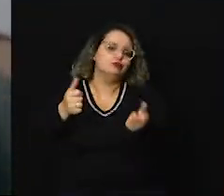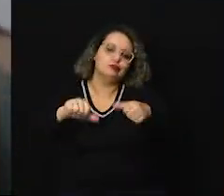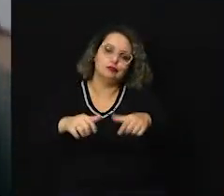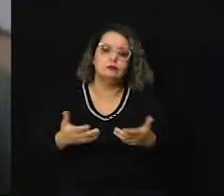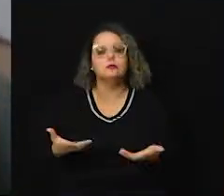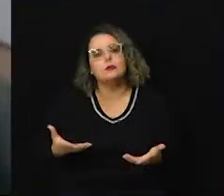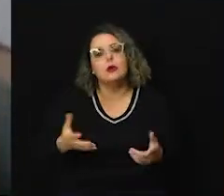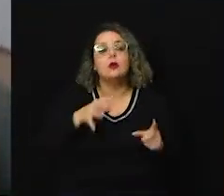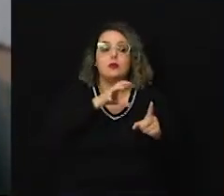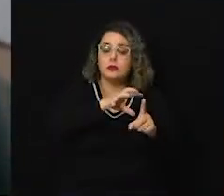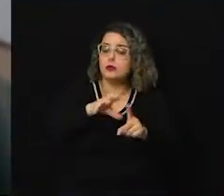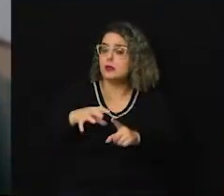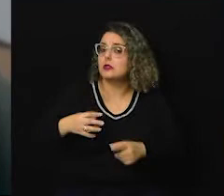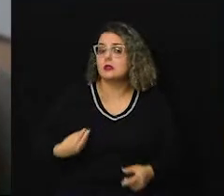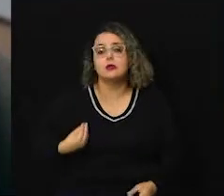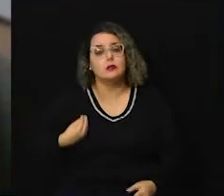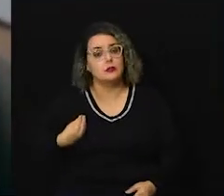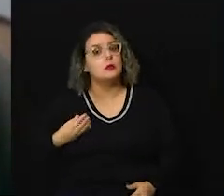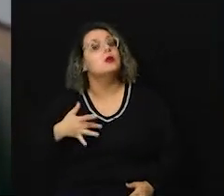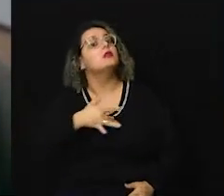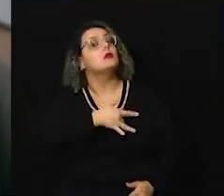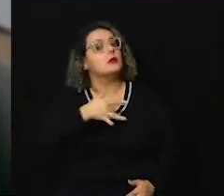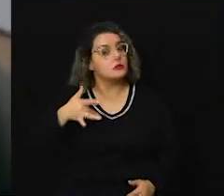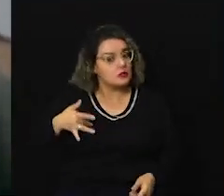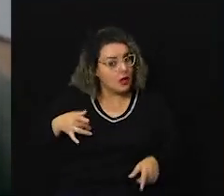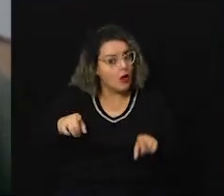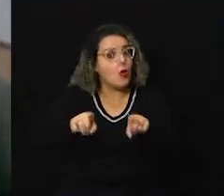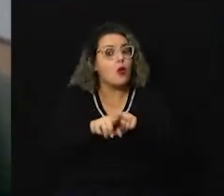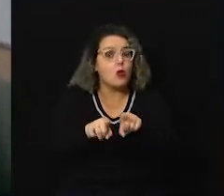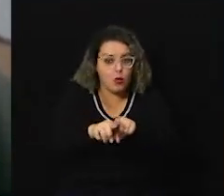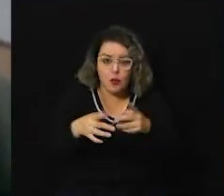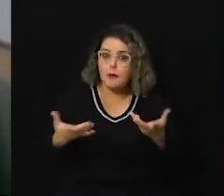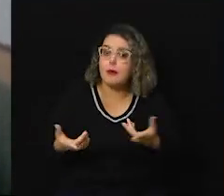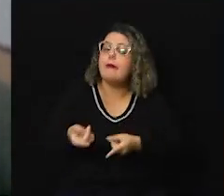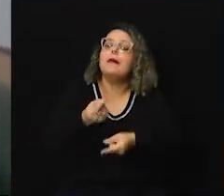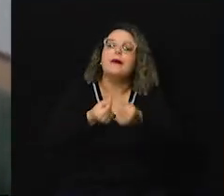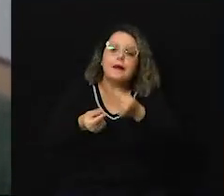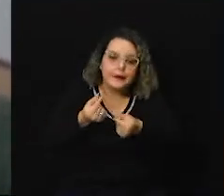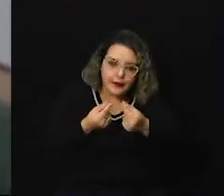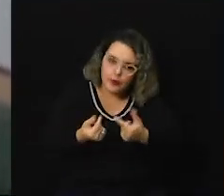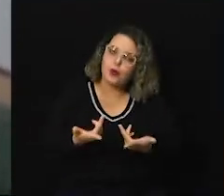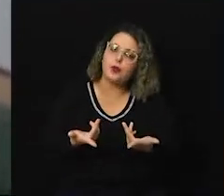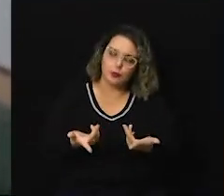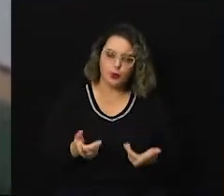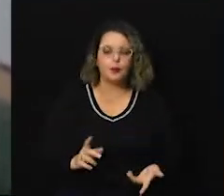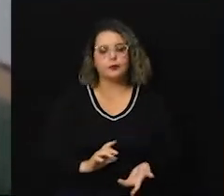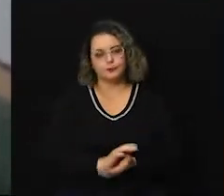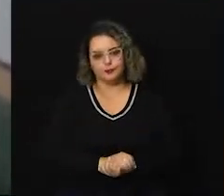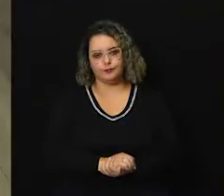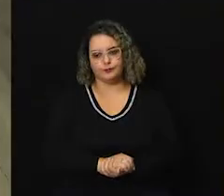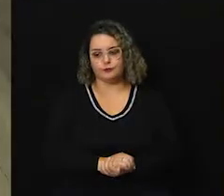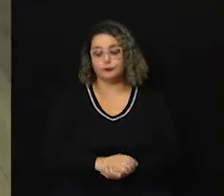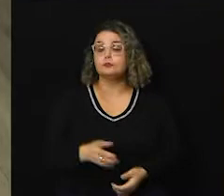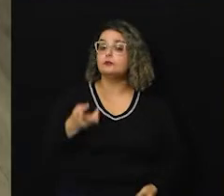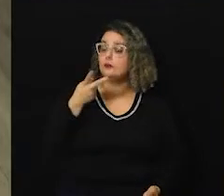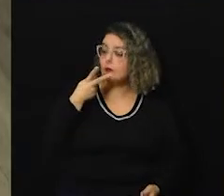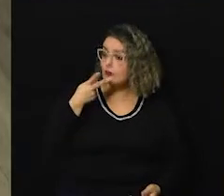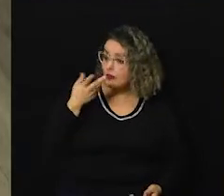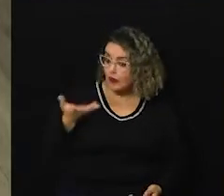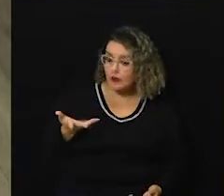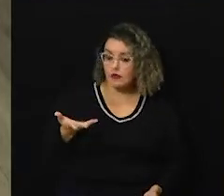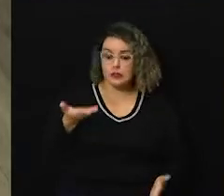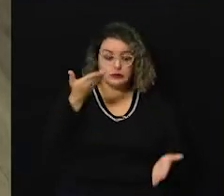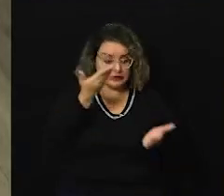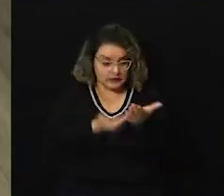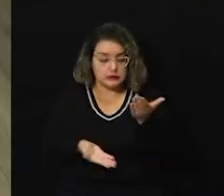impacto na vida das pessoas impacto na saúde das pessoas e impactos econômicos também e ainda falando